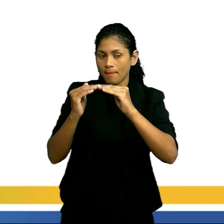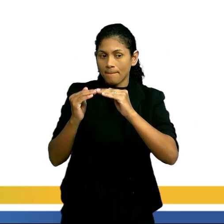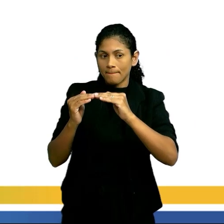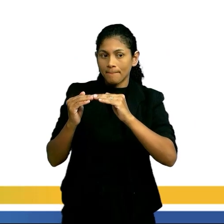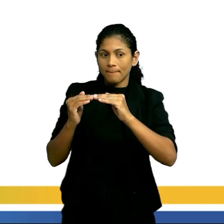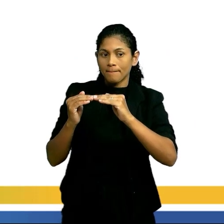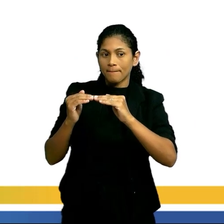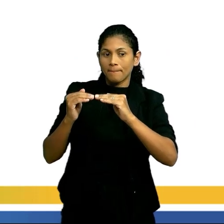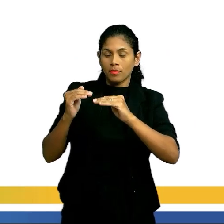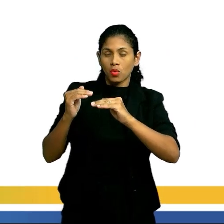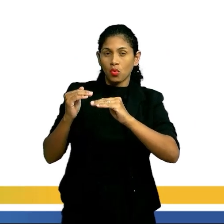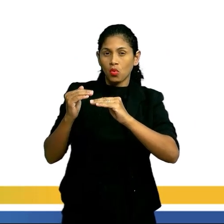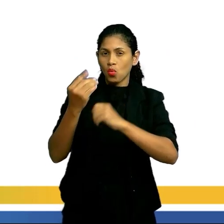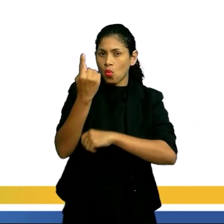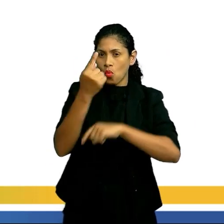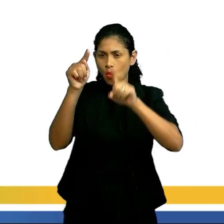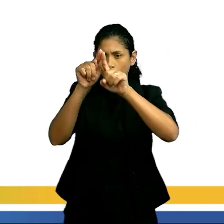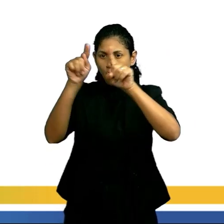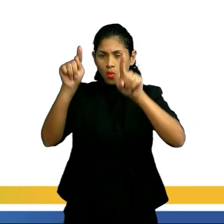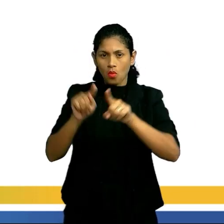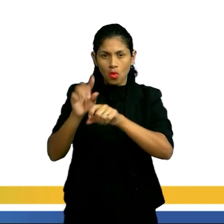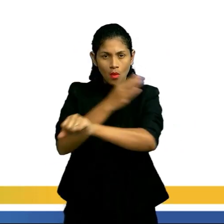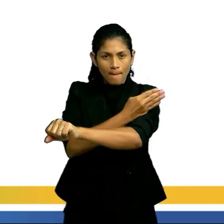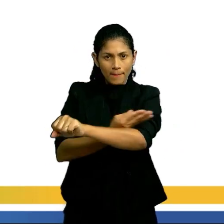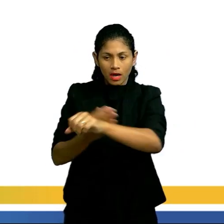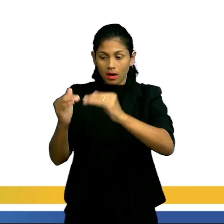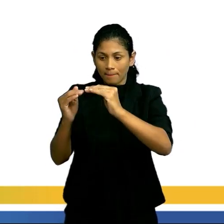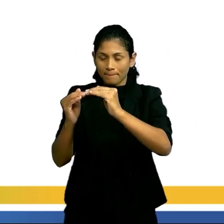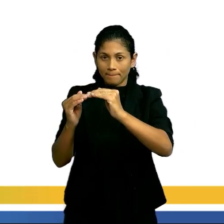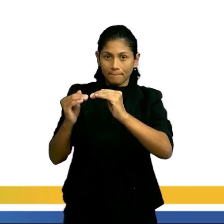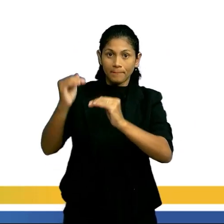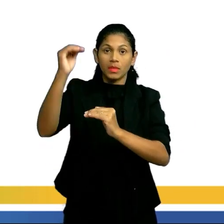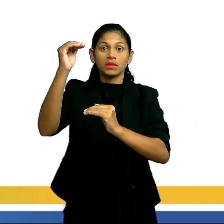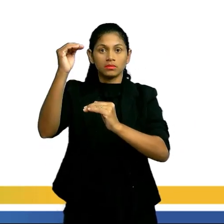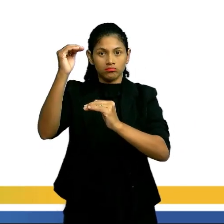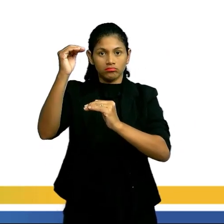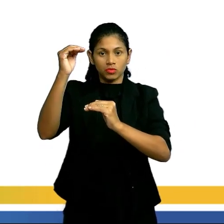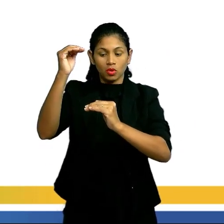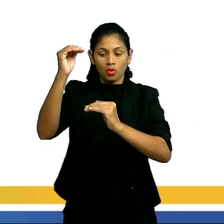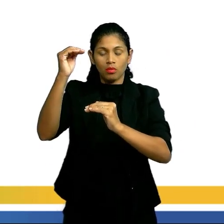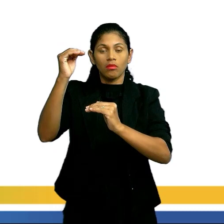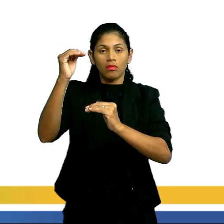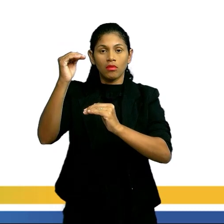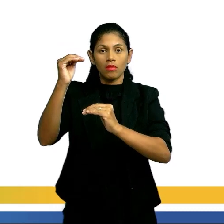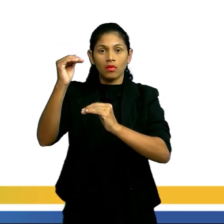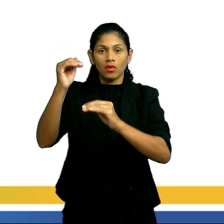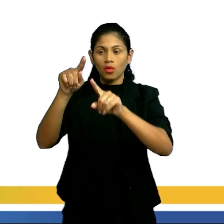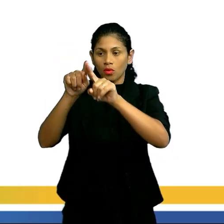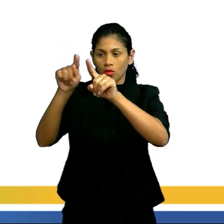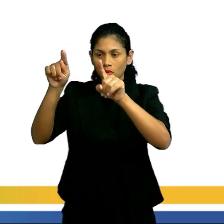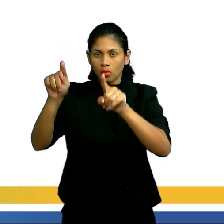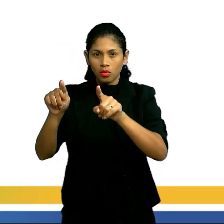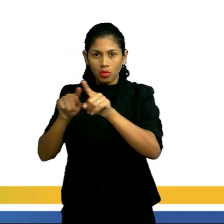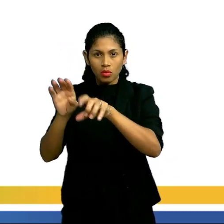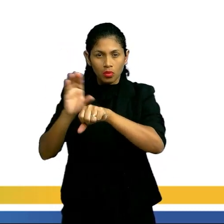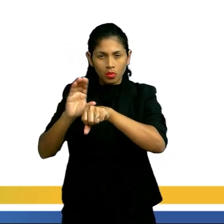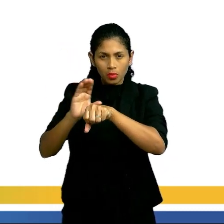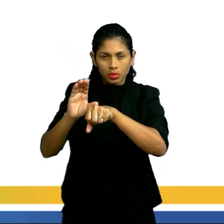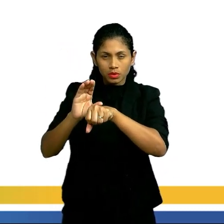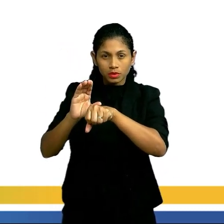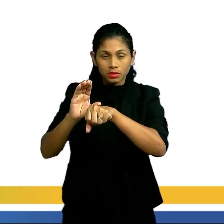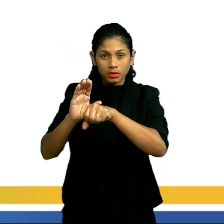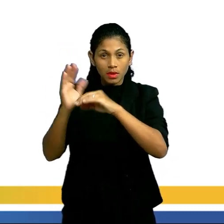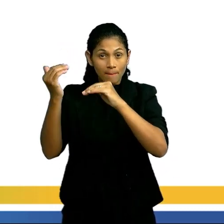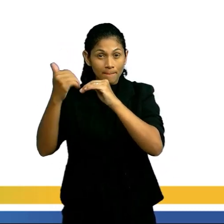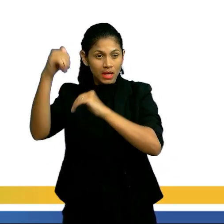exato, alternativa A, 1,3 kg, alternativa B, 1,5 kg, alternativa C,